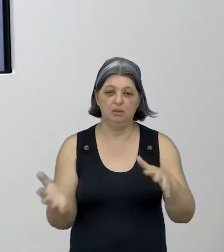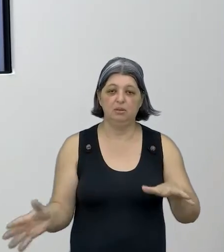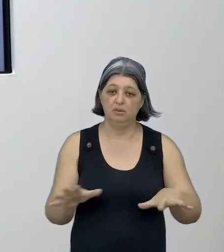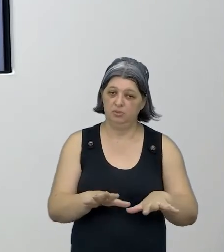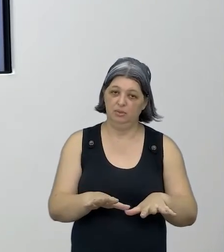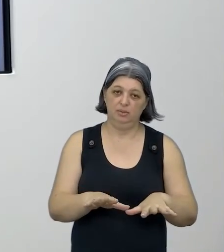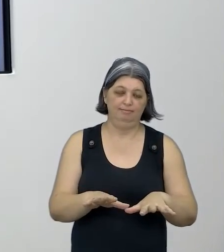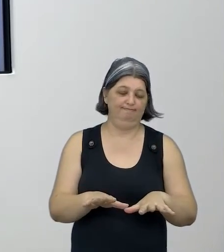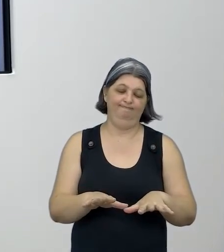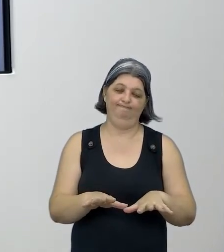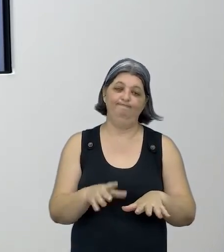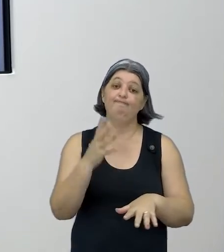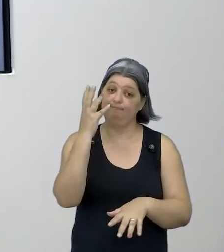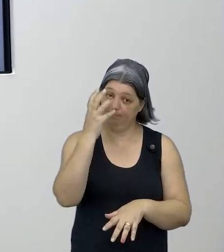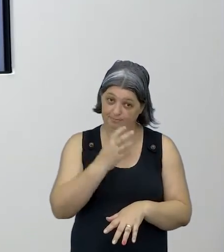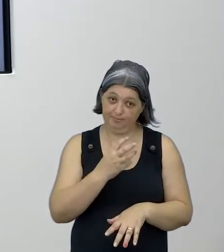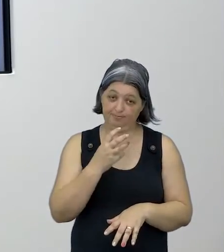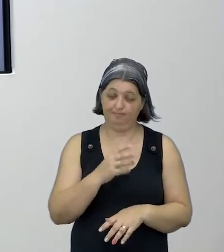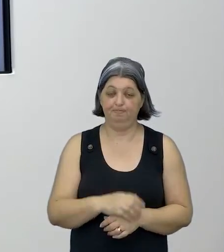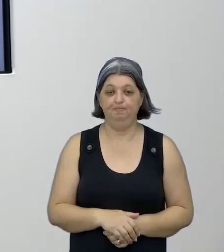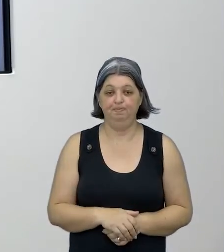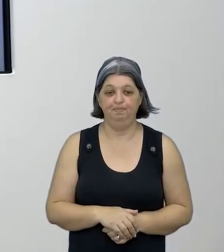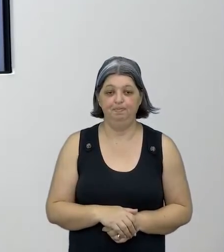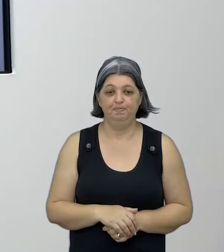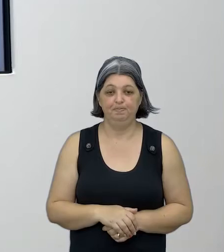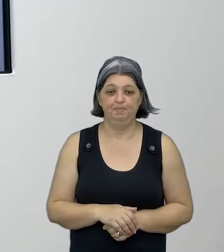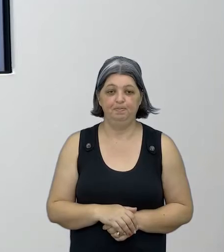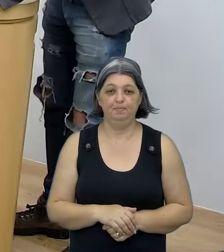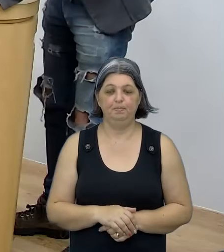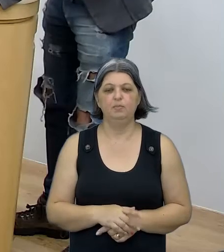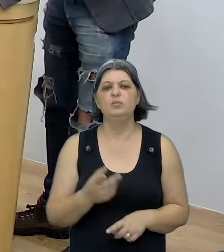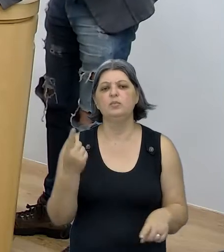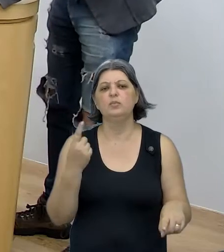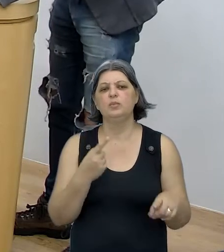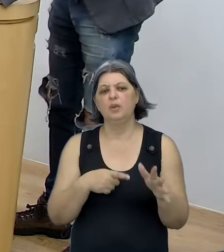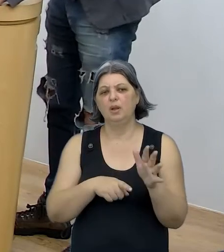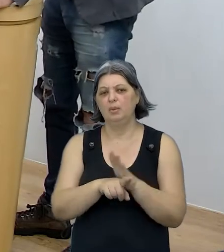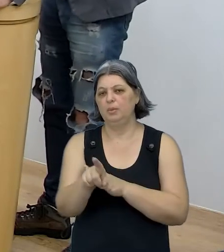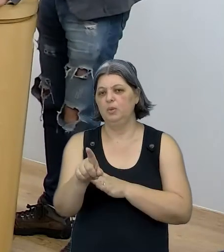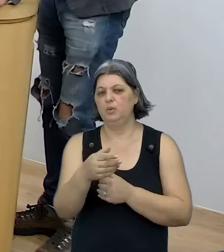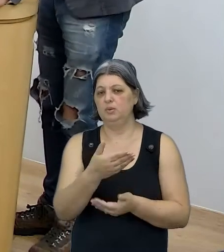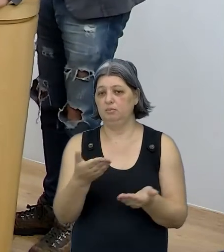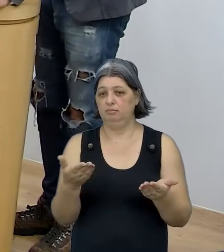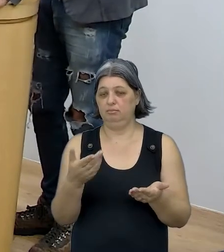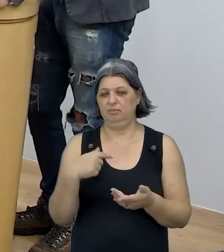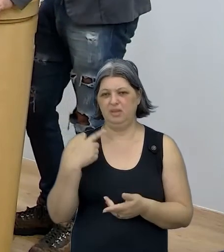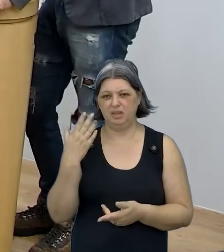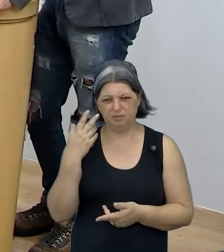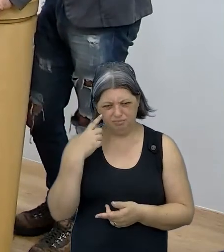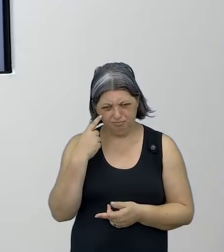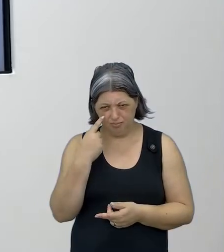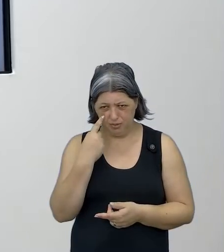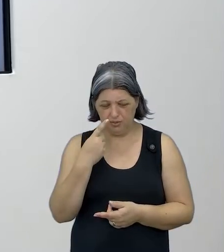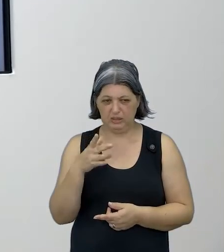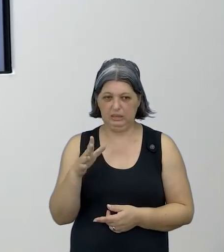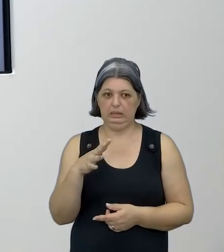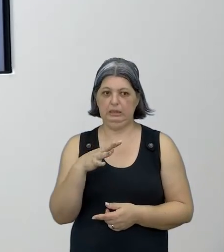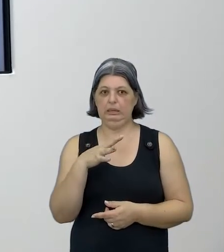é bastante sério. Por que é bastante sério? Vou fazer uma pergunta agora para ti que, quando eu vi, eu fiquei muito